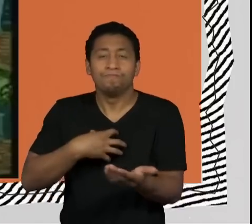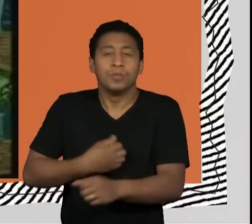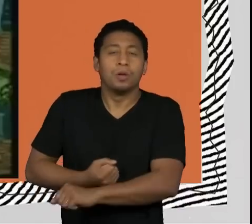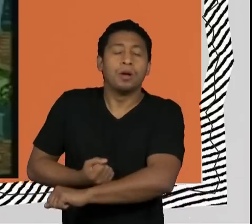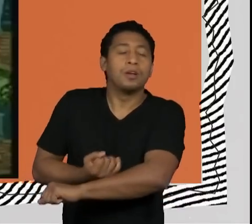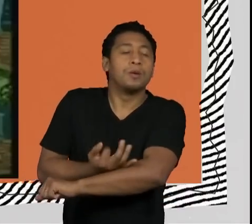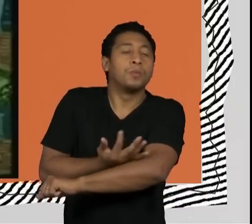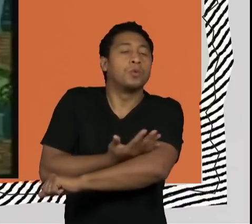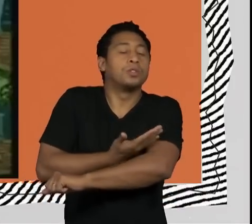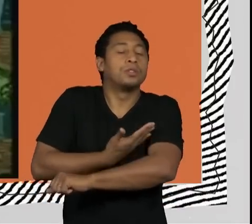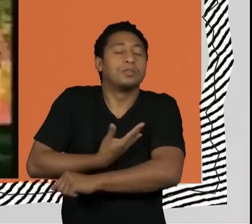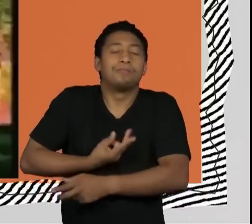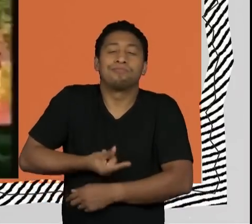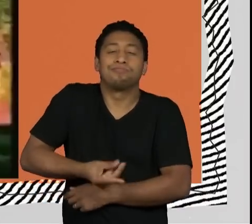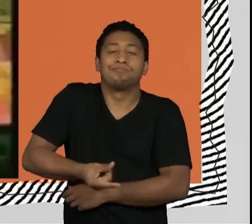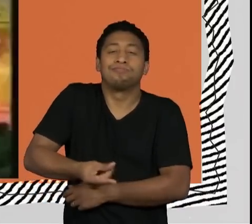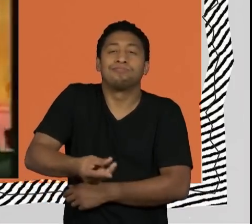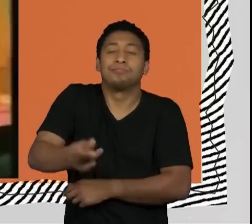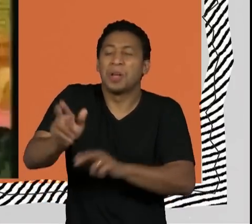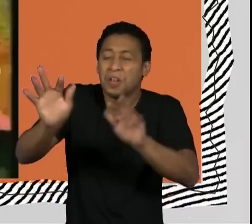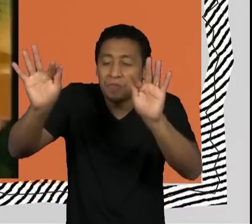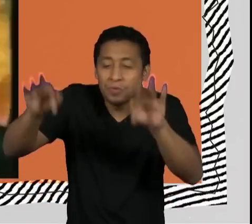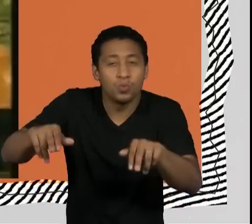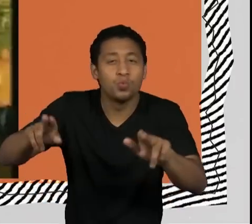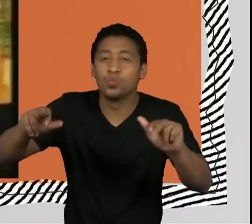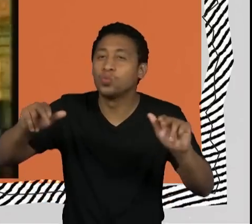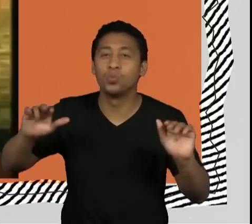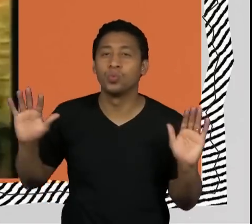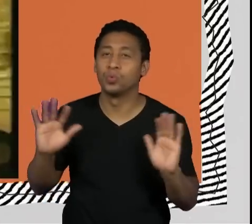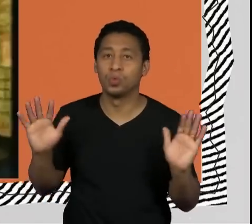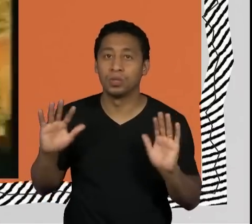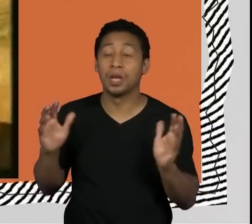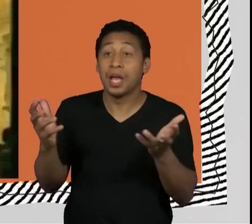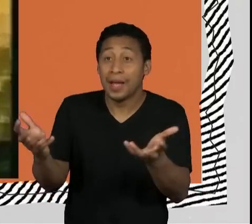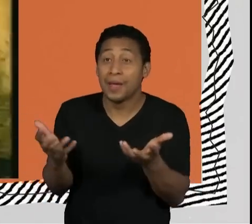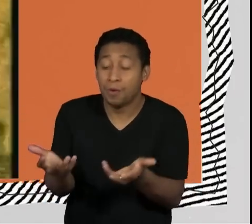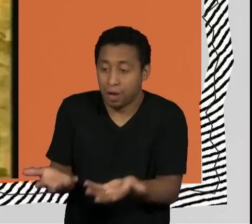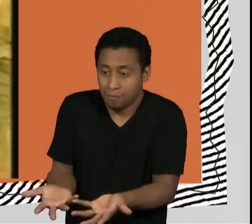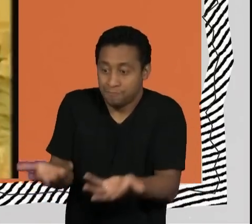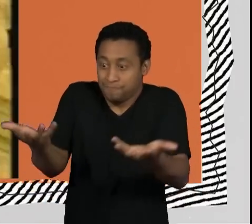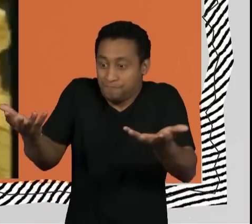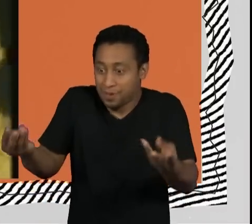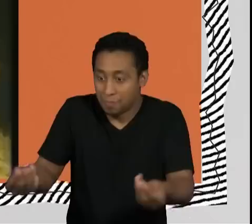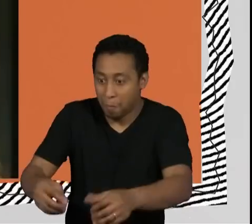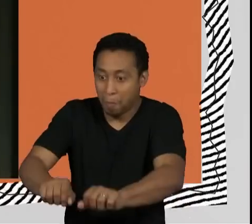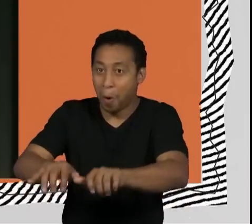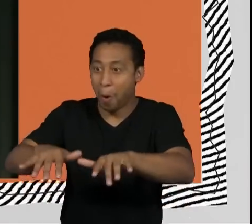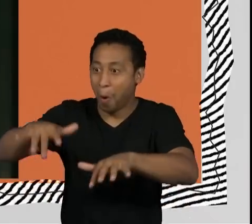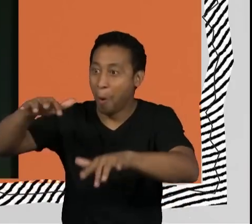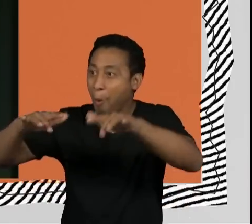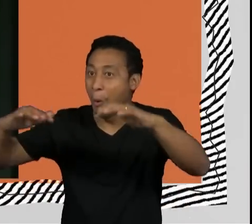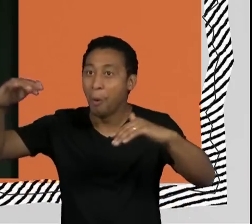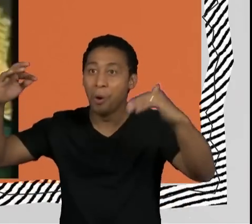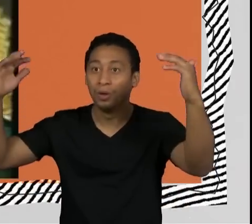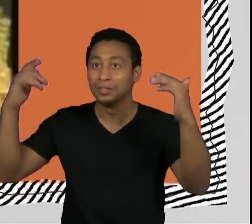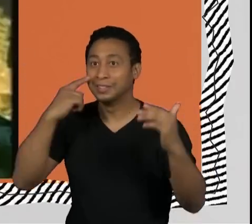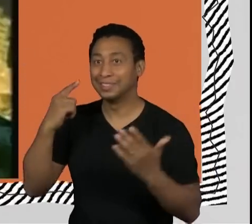jamais terá fim. Quero que cresçam, floresçam e subam como uma